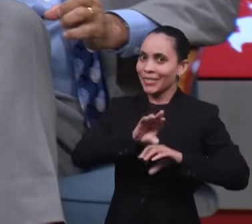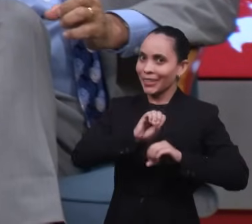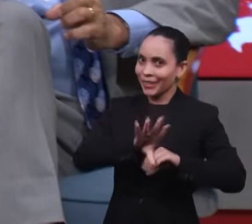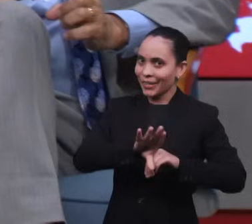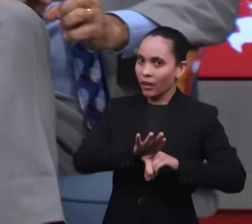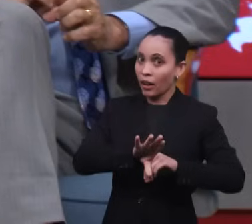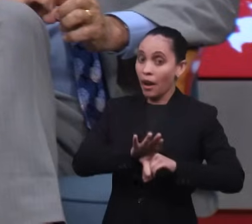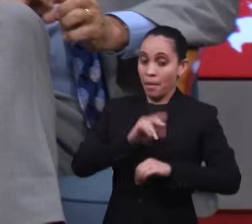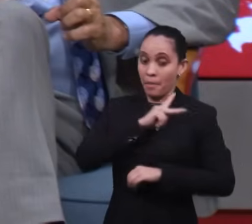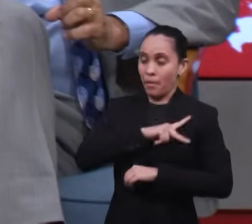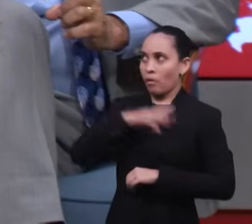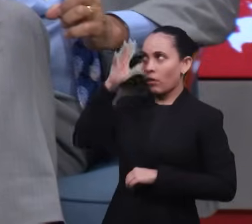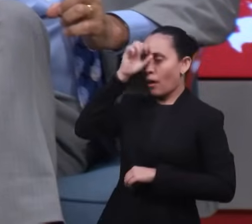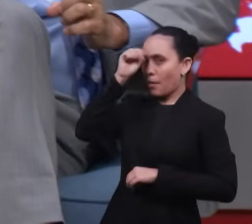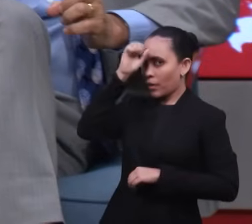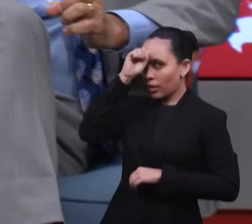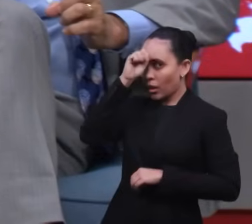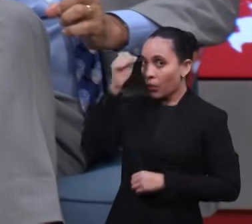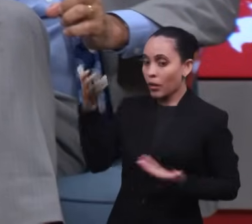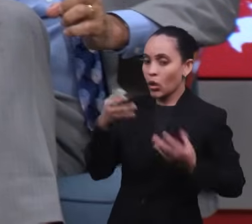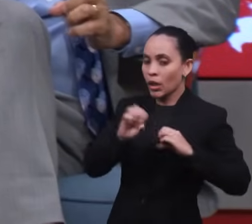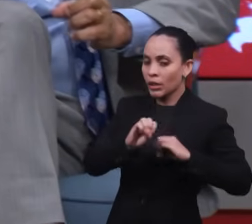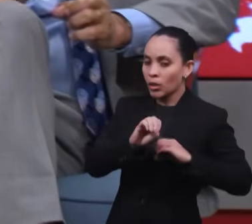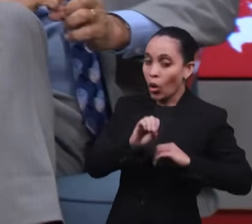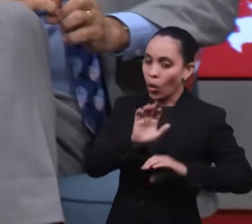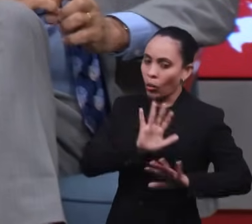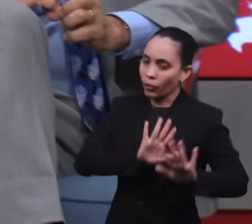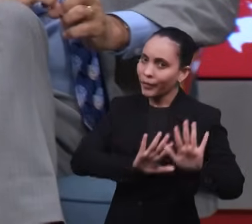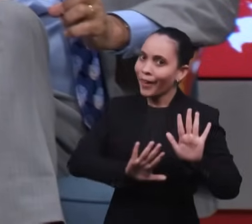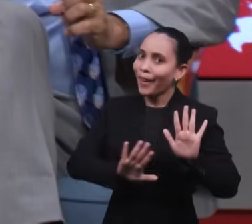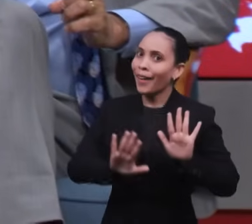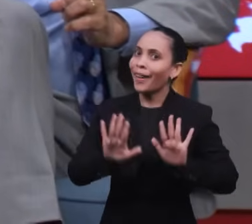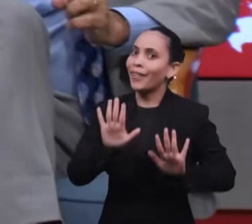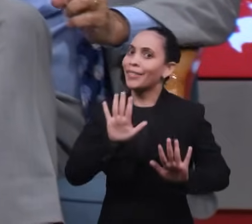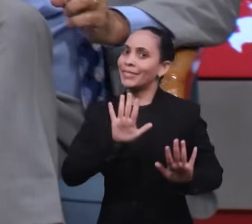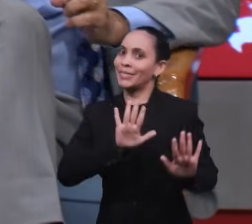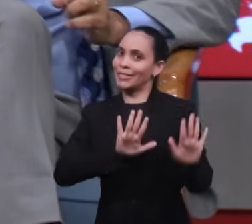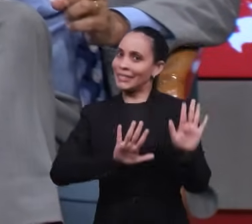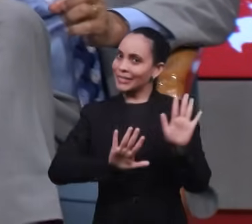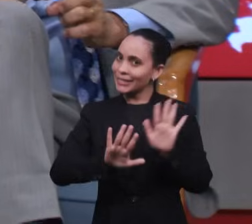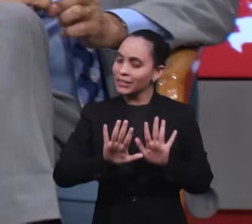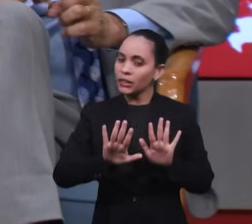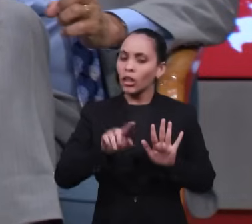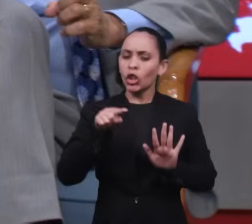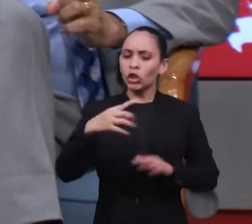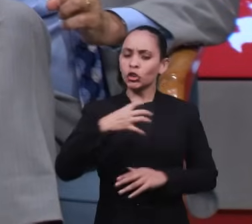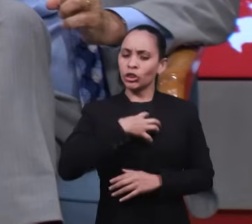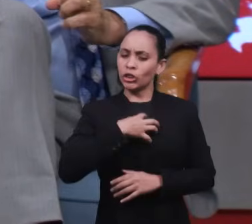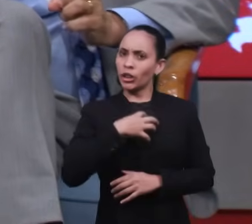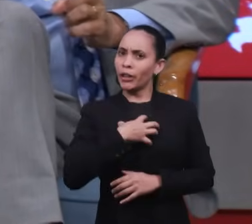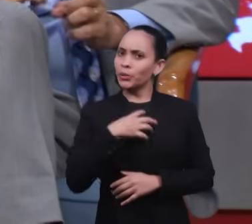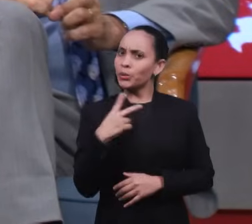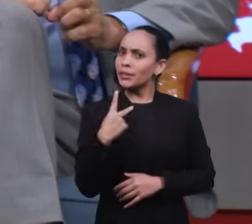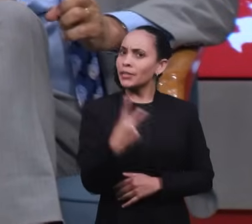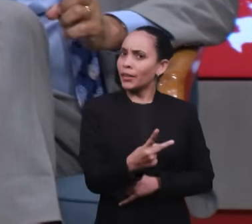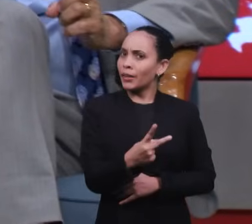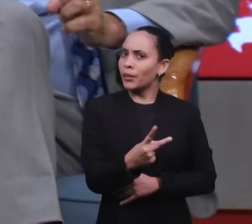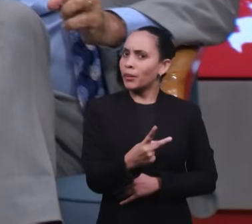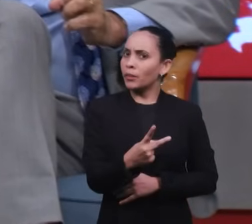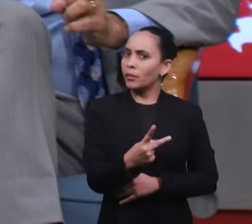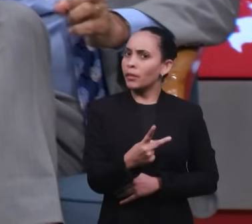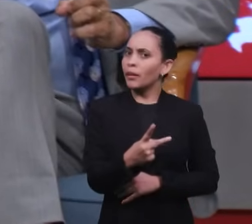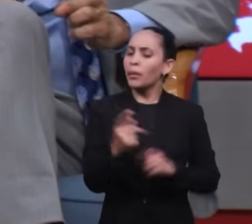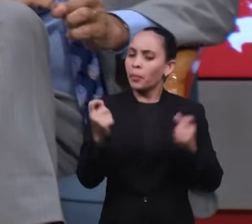falar. Você pode trair o corpo, você pode ferir o corpo, às vezes com falar, às vezes